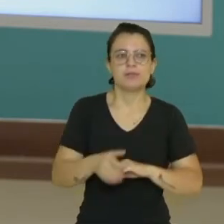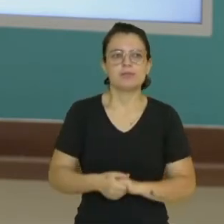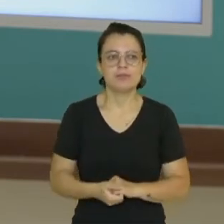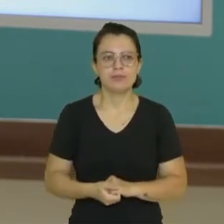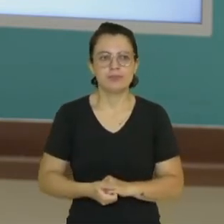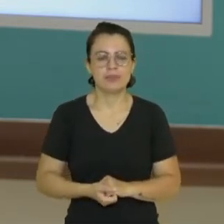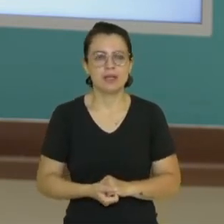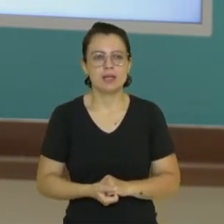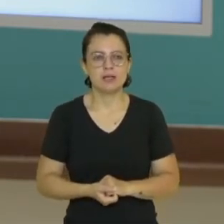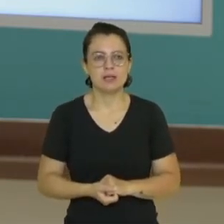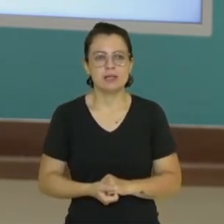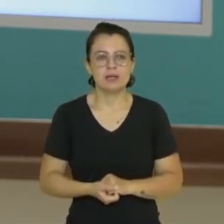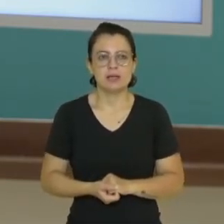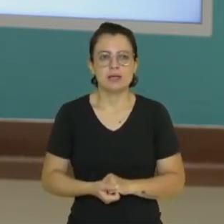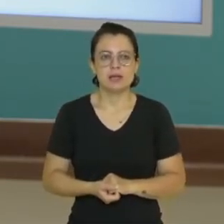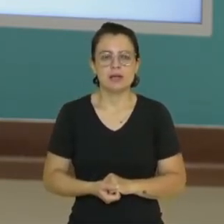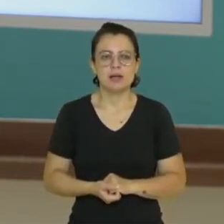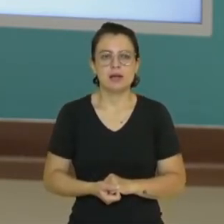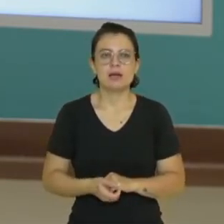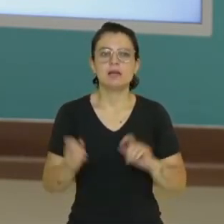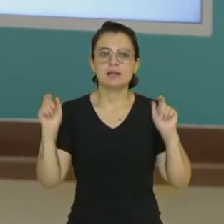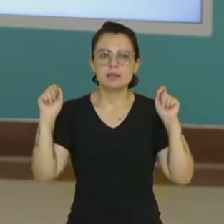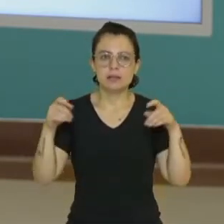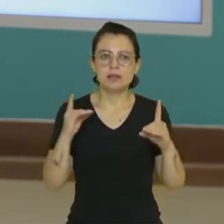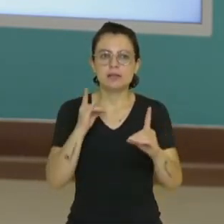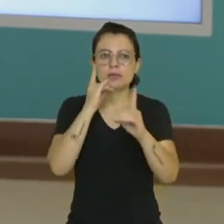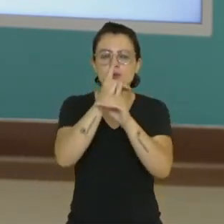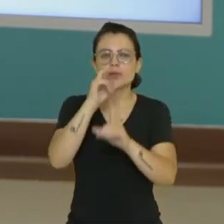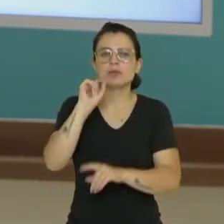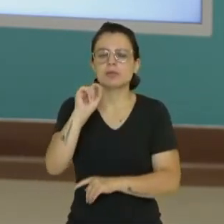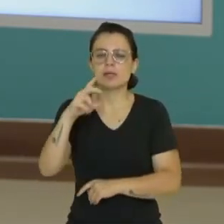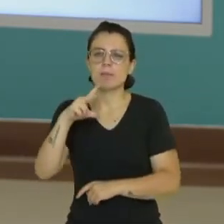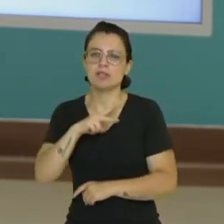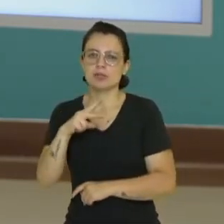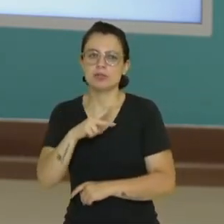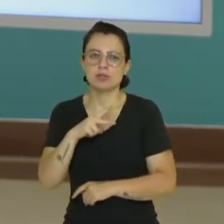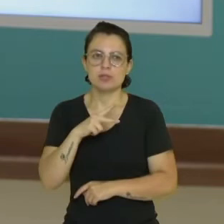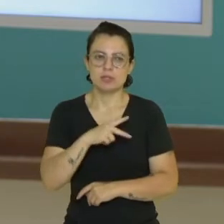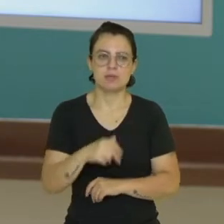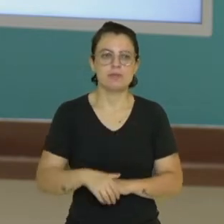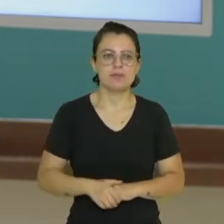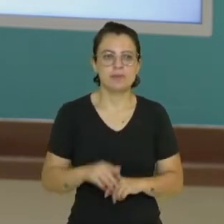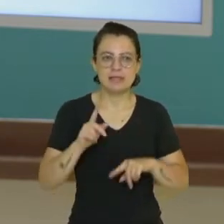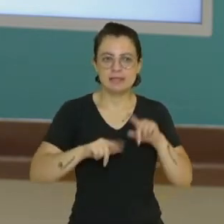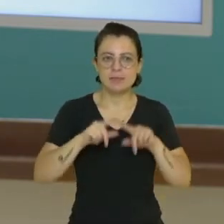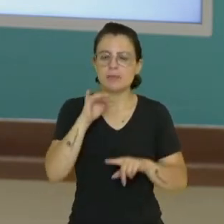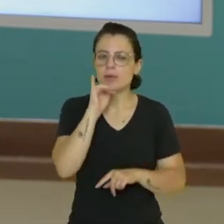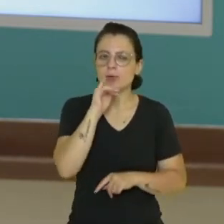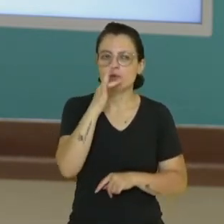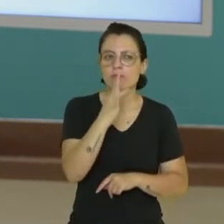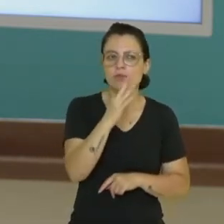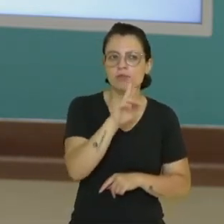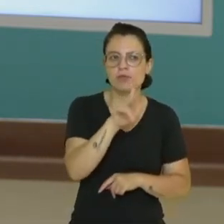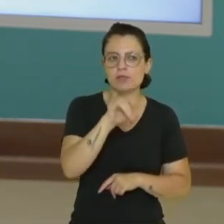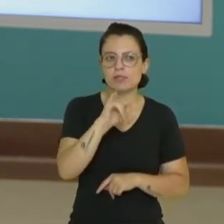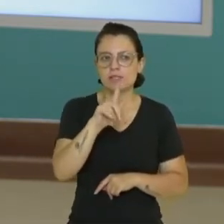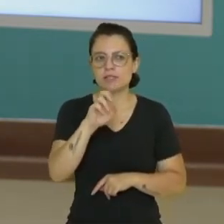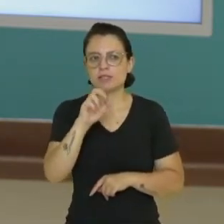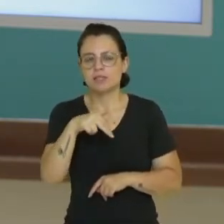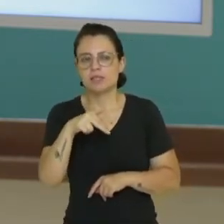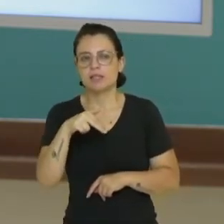sólido. Além disso, nós podemos encontrar material particulado. O que é isso? Fuligem,